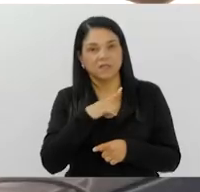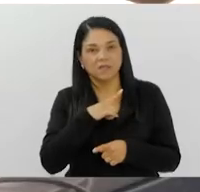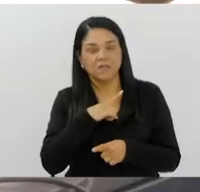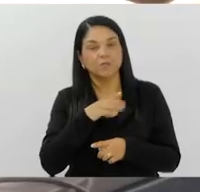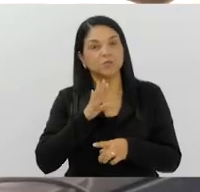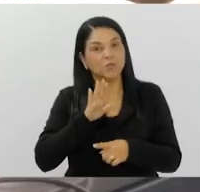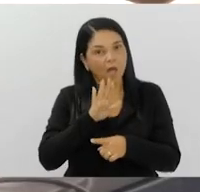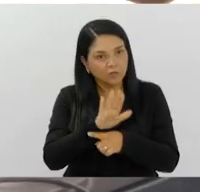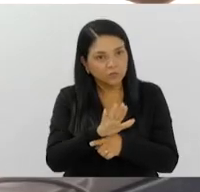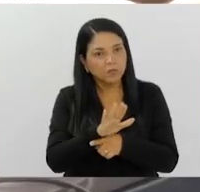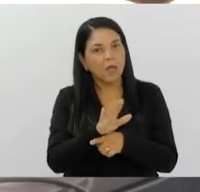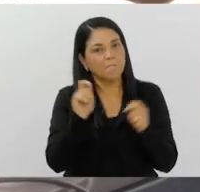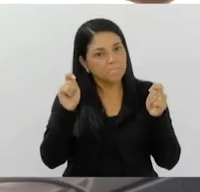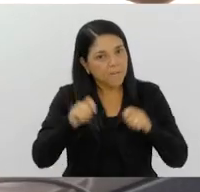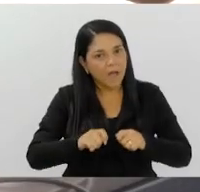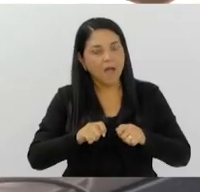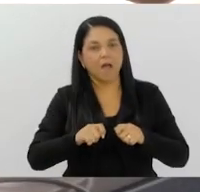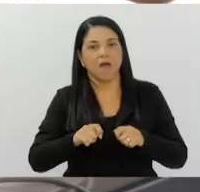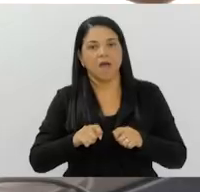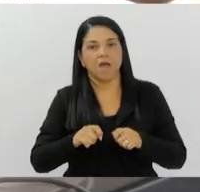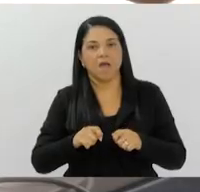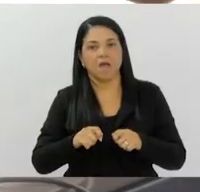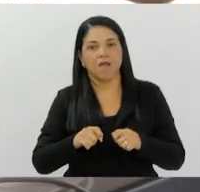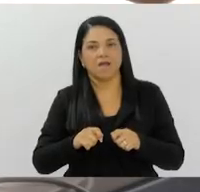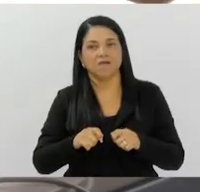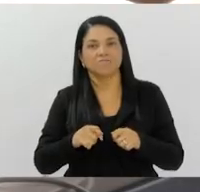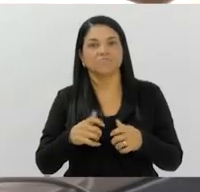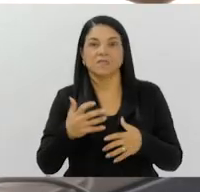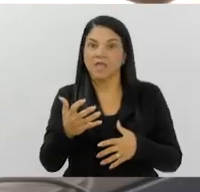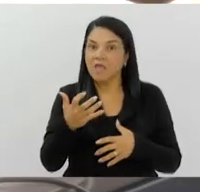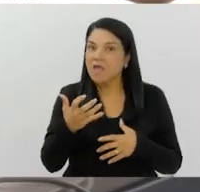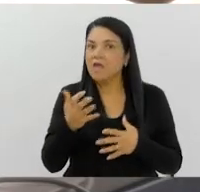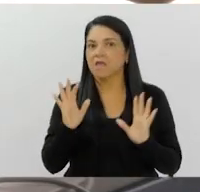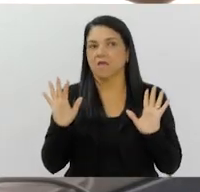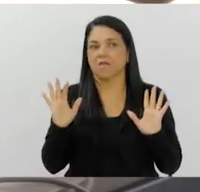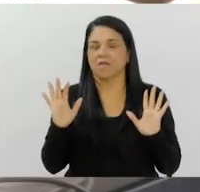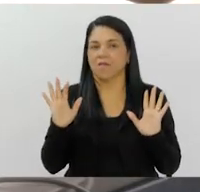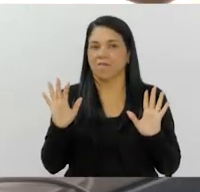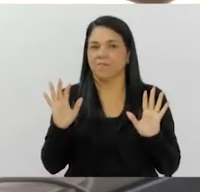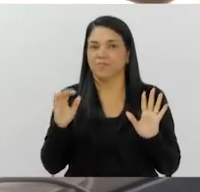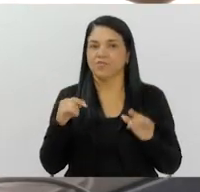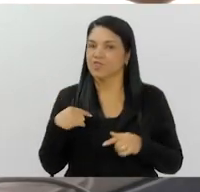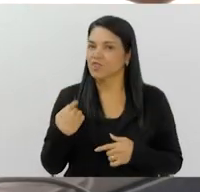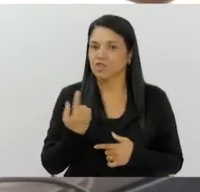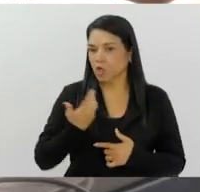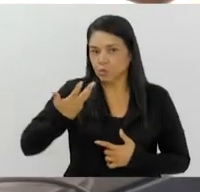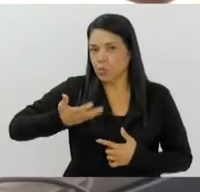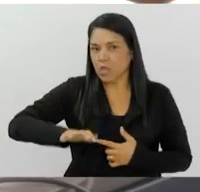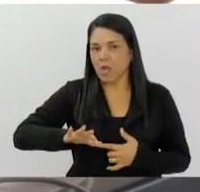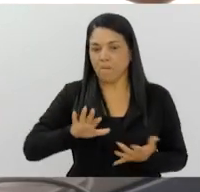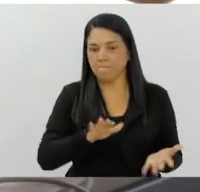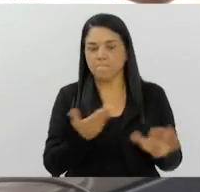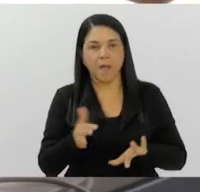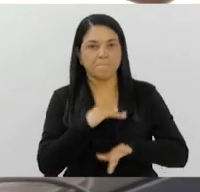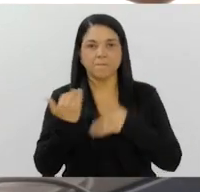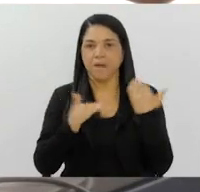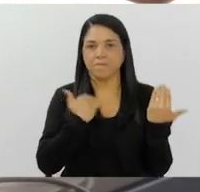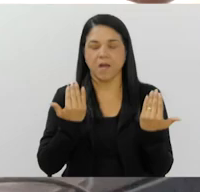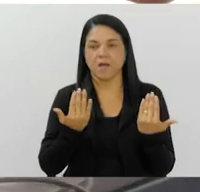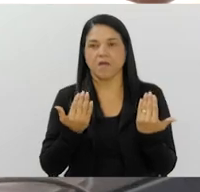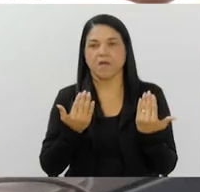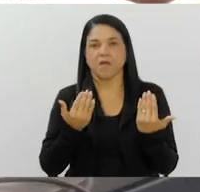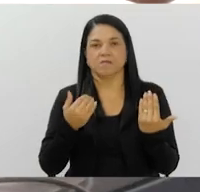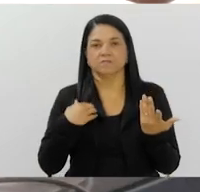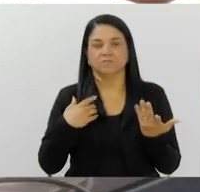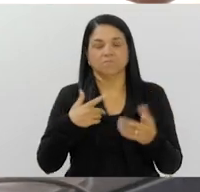ajudar muito agora tem que querer foi porque nós não queremos mais morrer nós não queremos ser mais